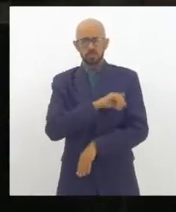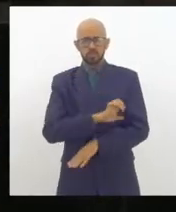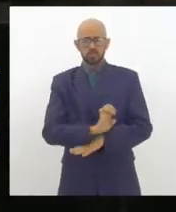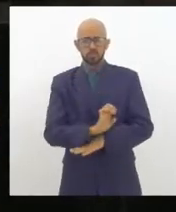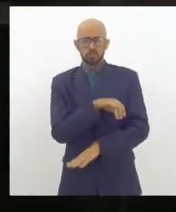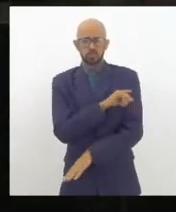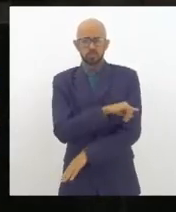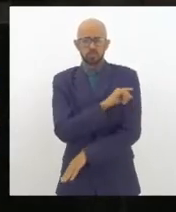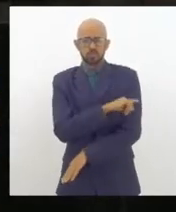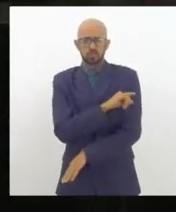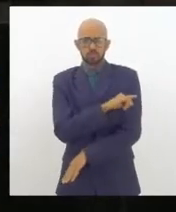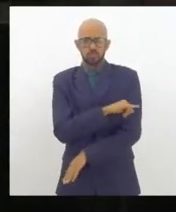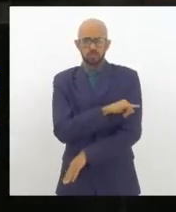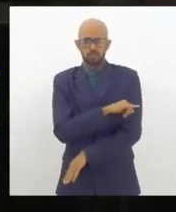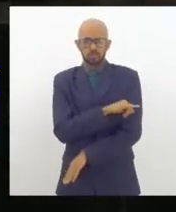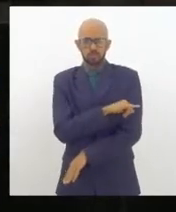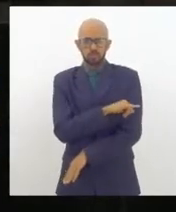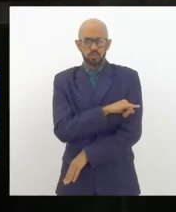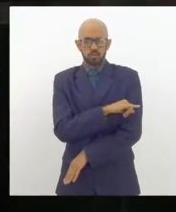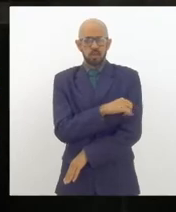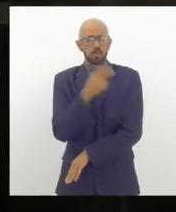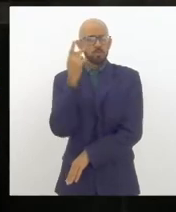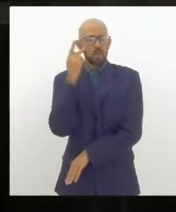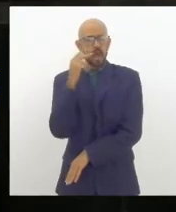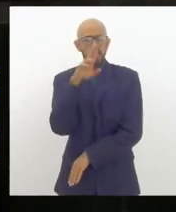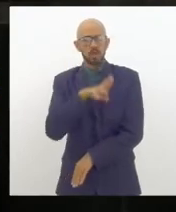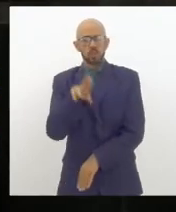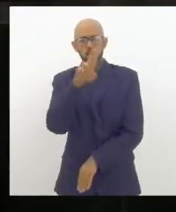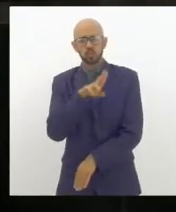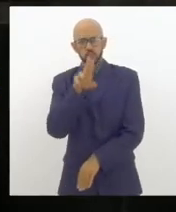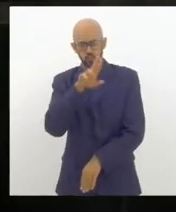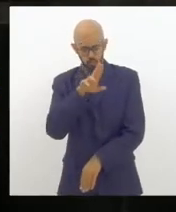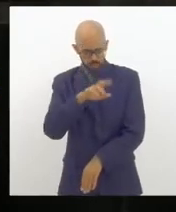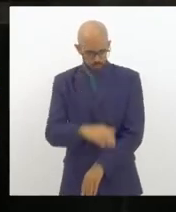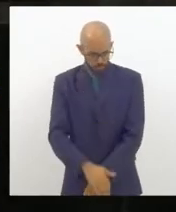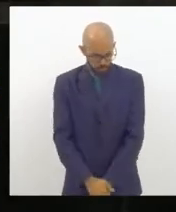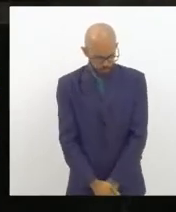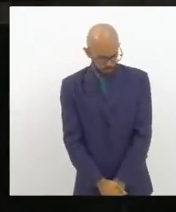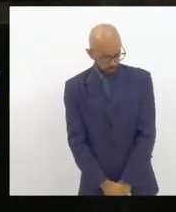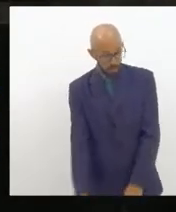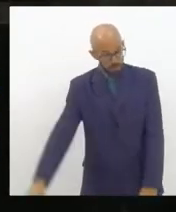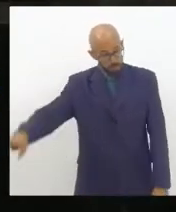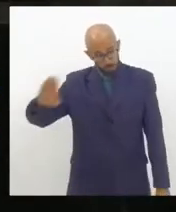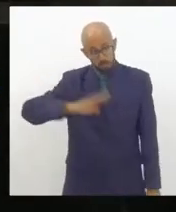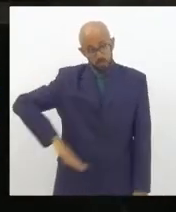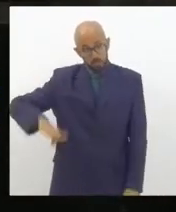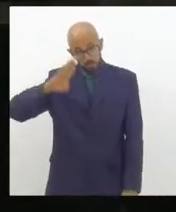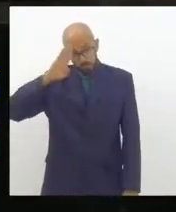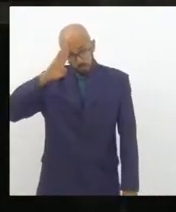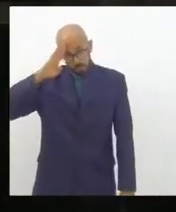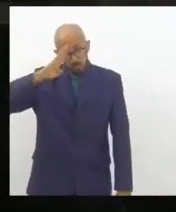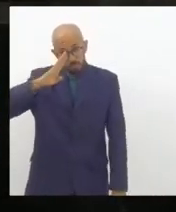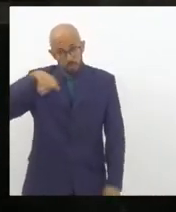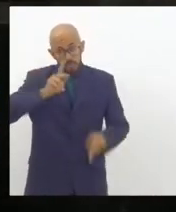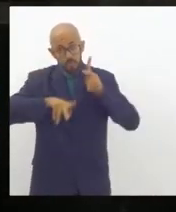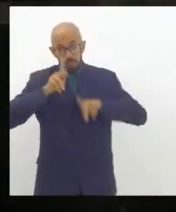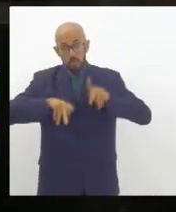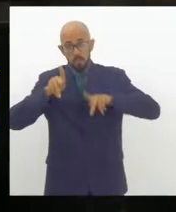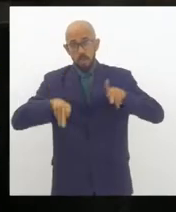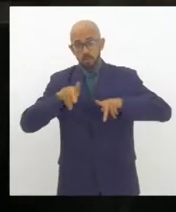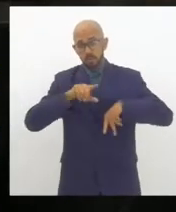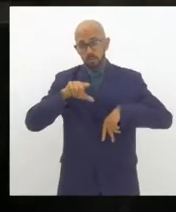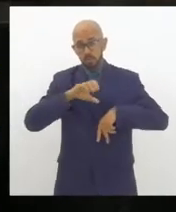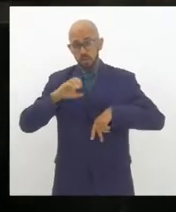aquele que usa o trem como seu transporte, principalmente a população da Zona Oeste